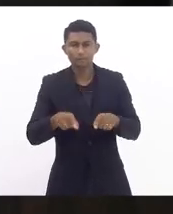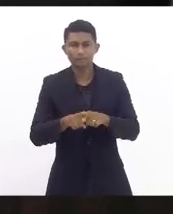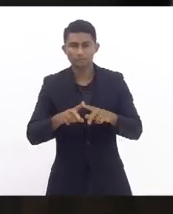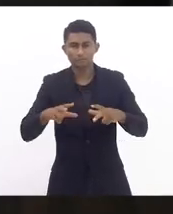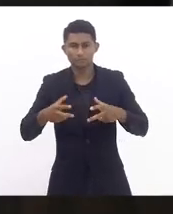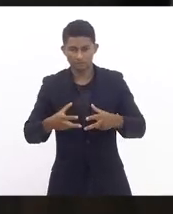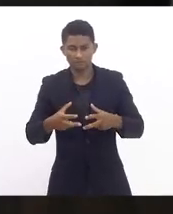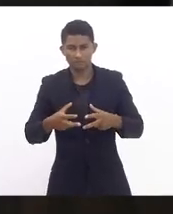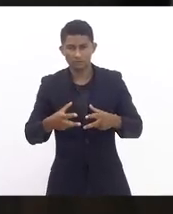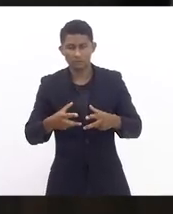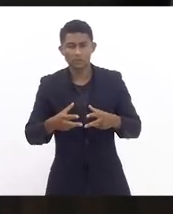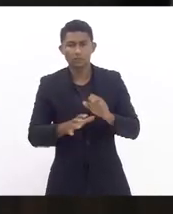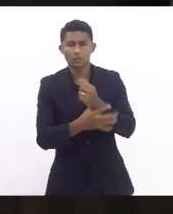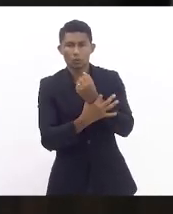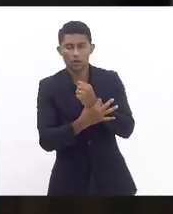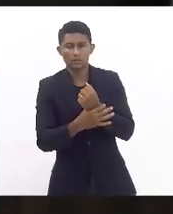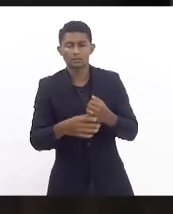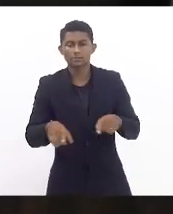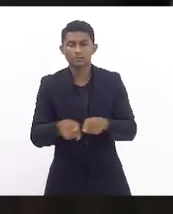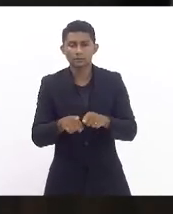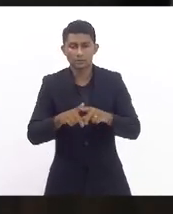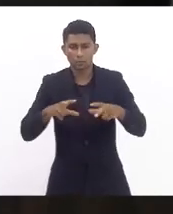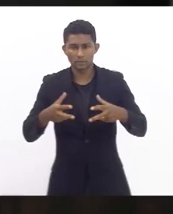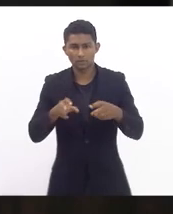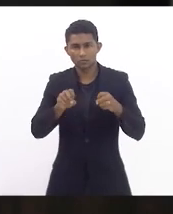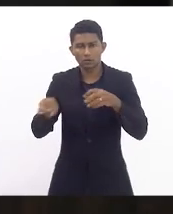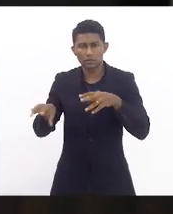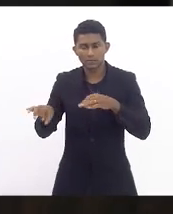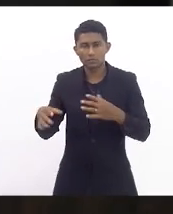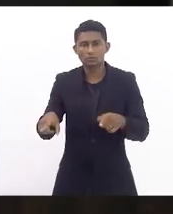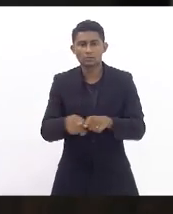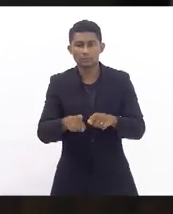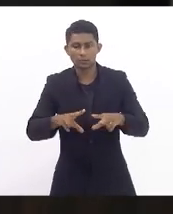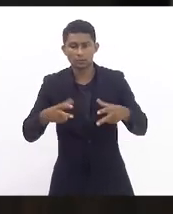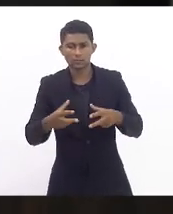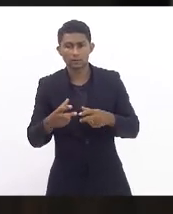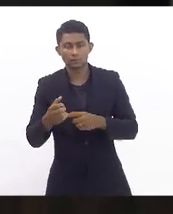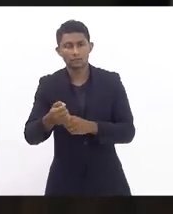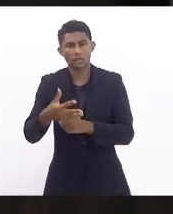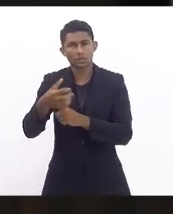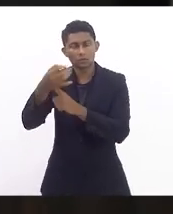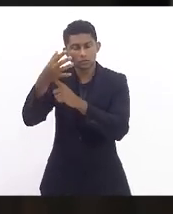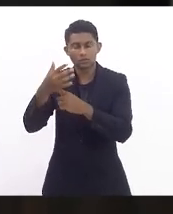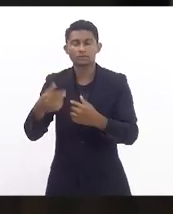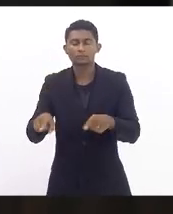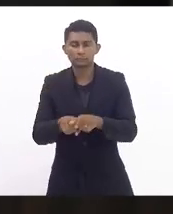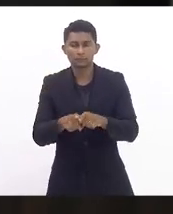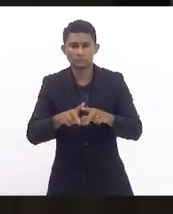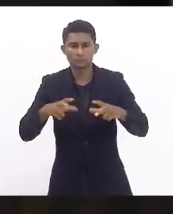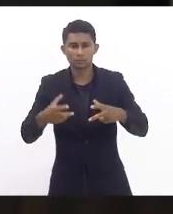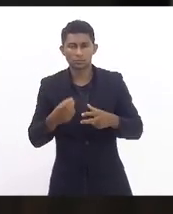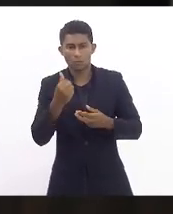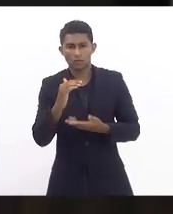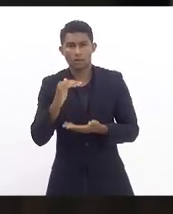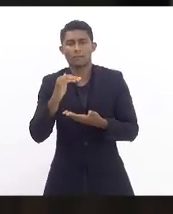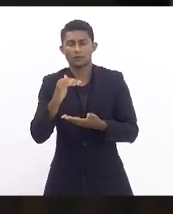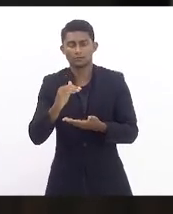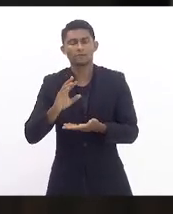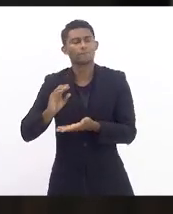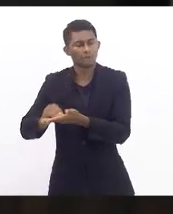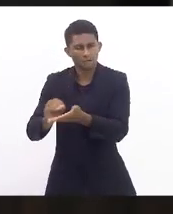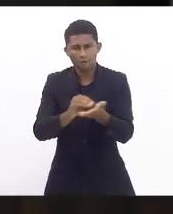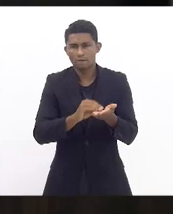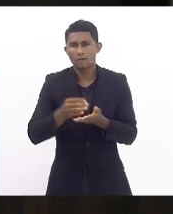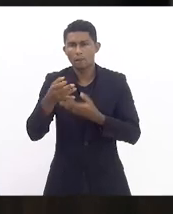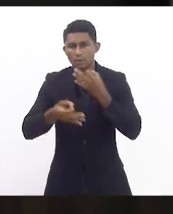Polícia, da Comissão de Saúde, Comissão de Educação, Ciência e Tecnologia, Assuntos Municipais e Orçamento. Para